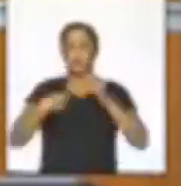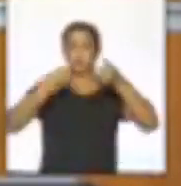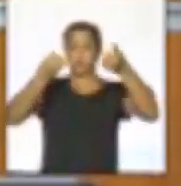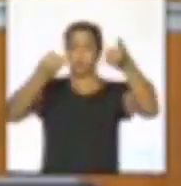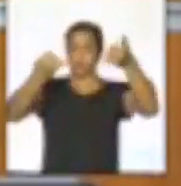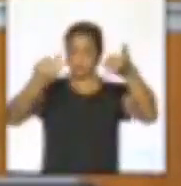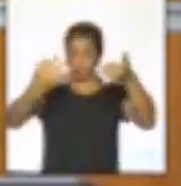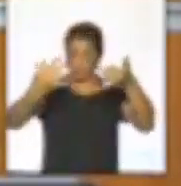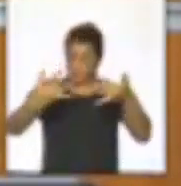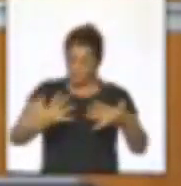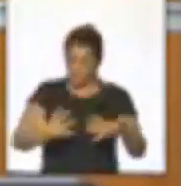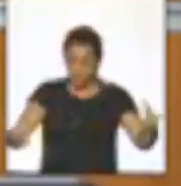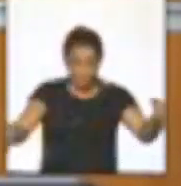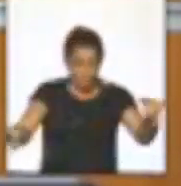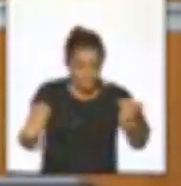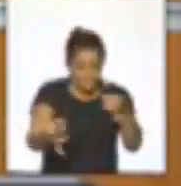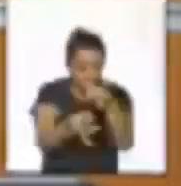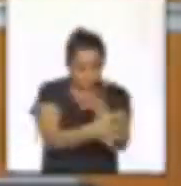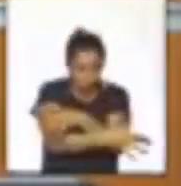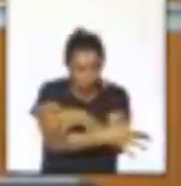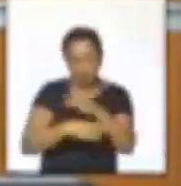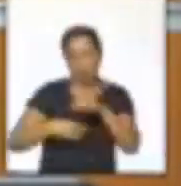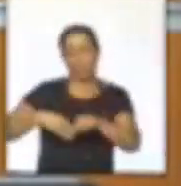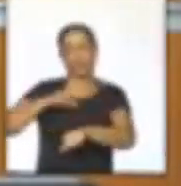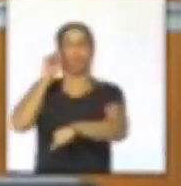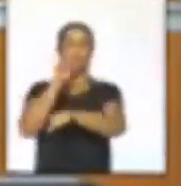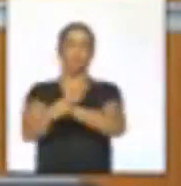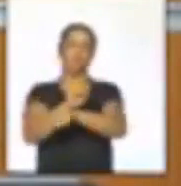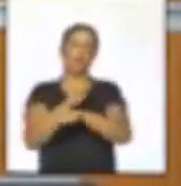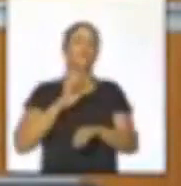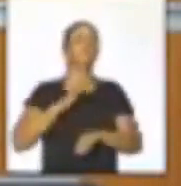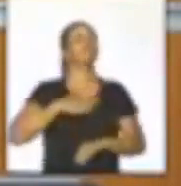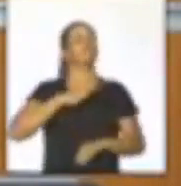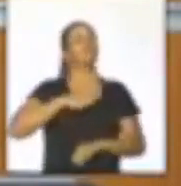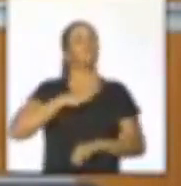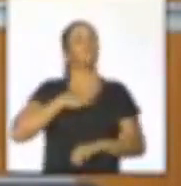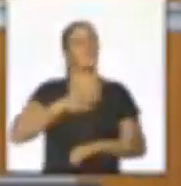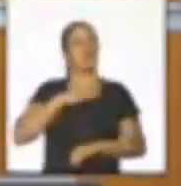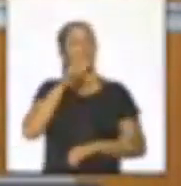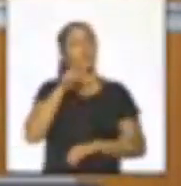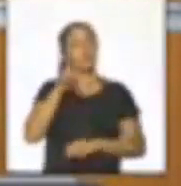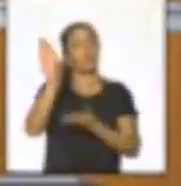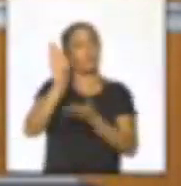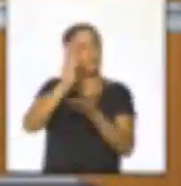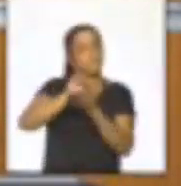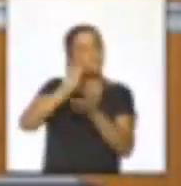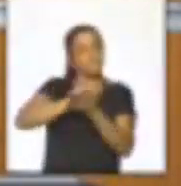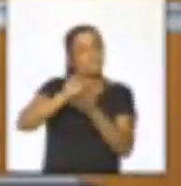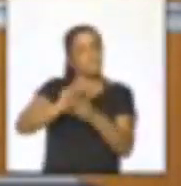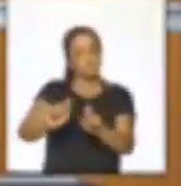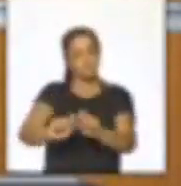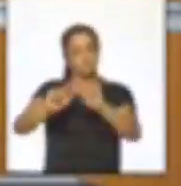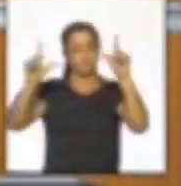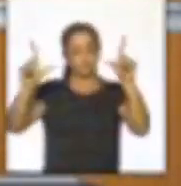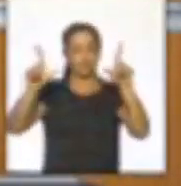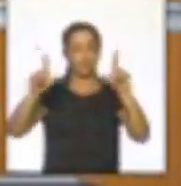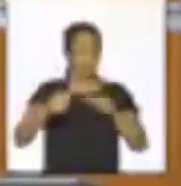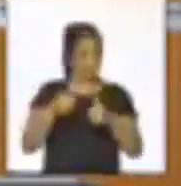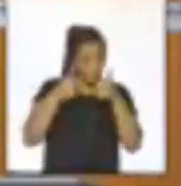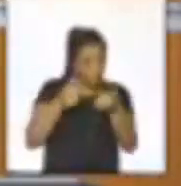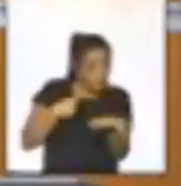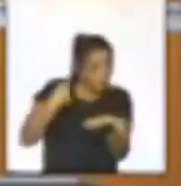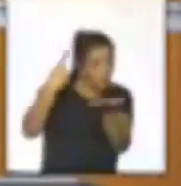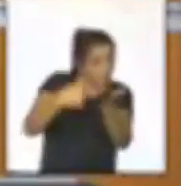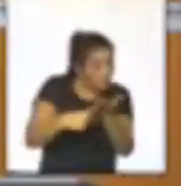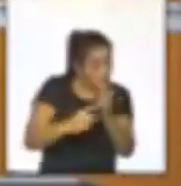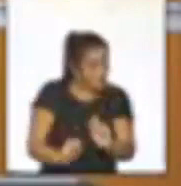Terminou a explicação, eu vou dar uma pausa na tela, você vai copiar a resolução. Combinado?